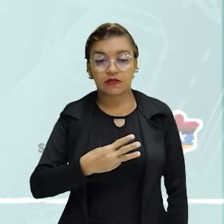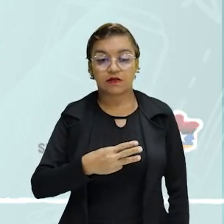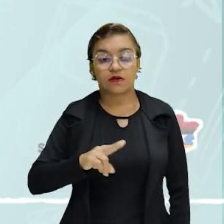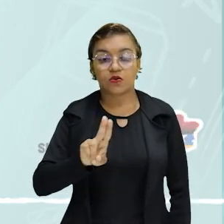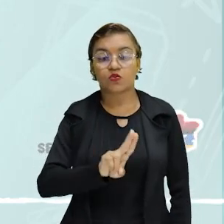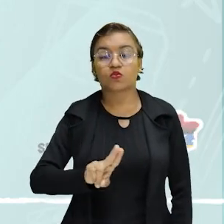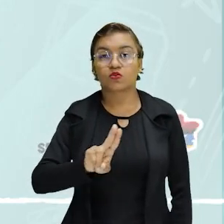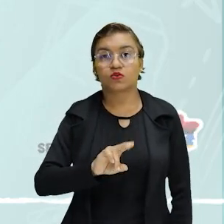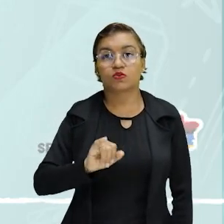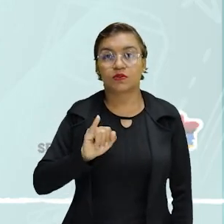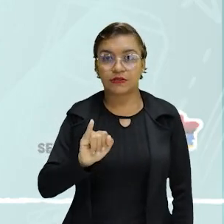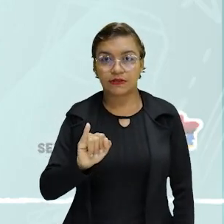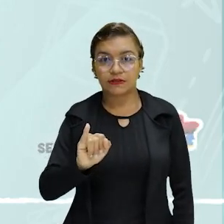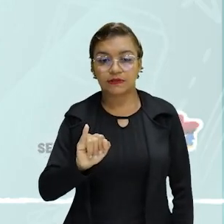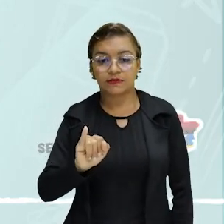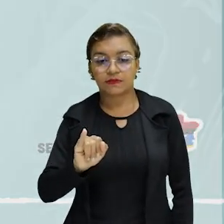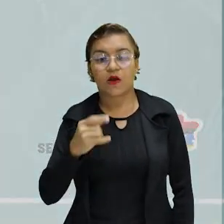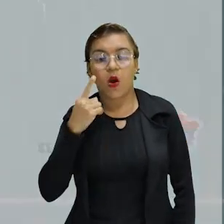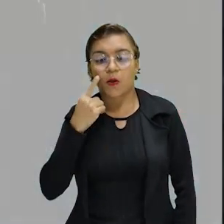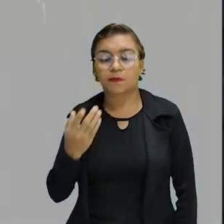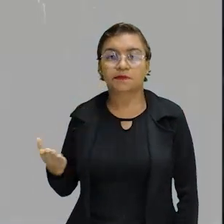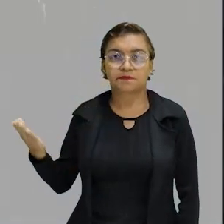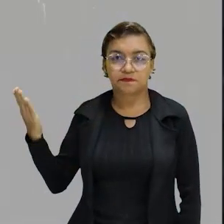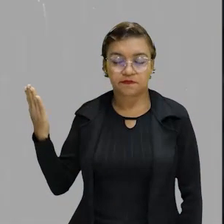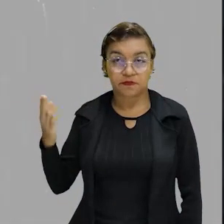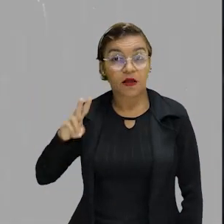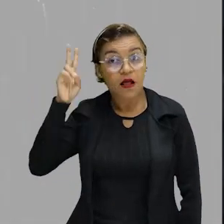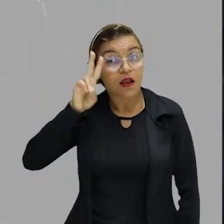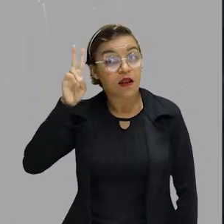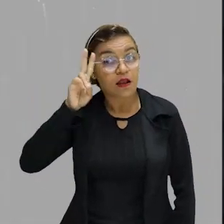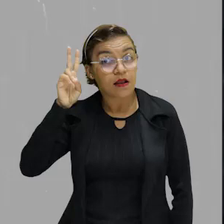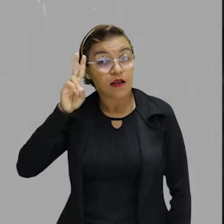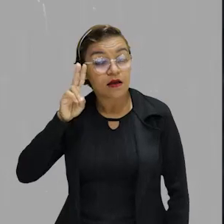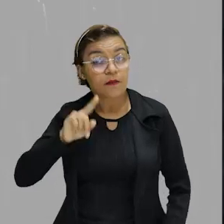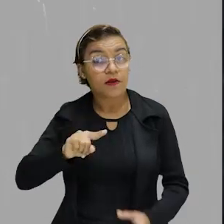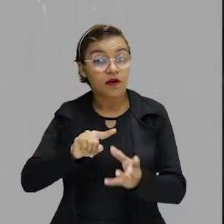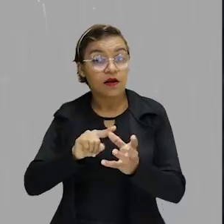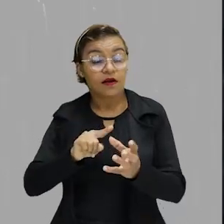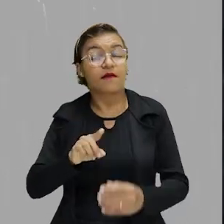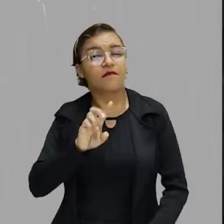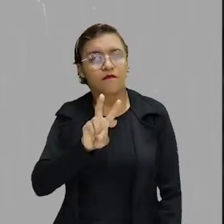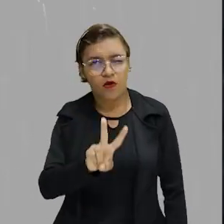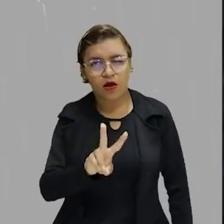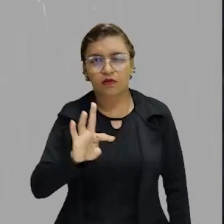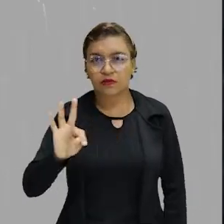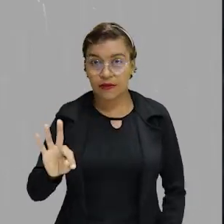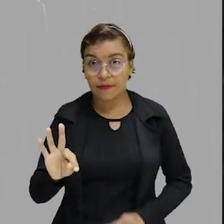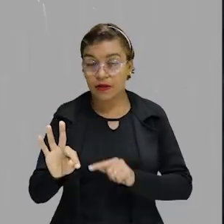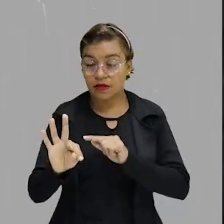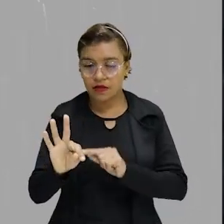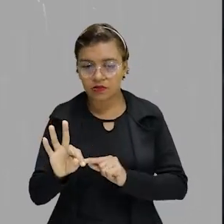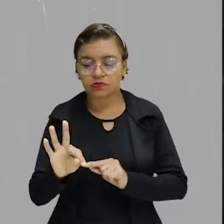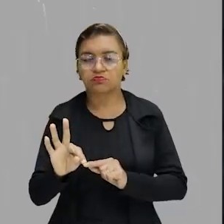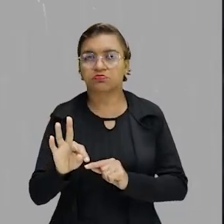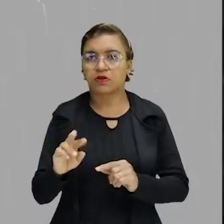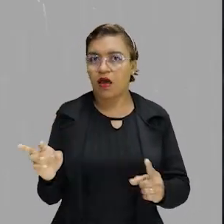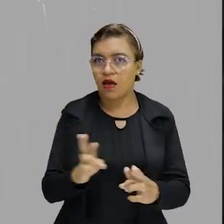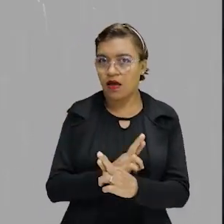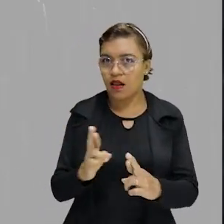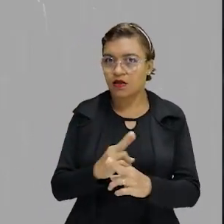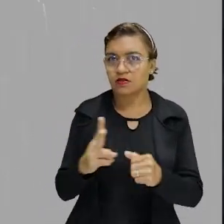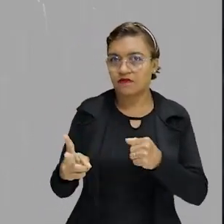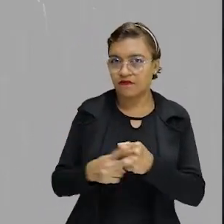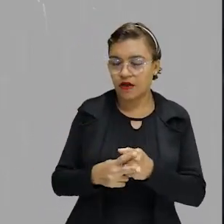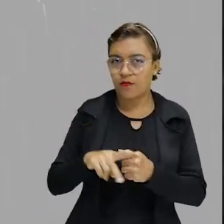sair, servir, subir. Então, vocês lembram que a vogal temática, quando ela é relacionada a verbo, eu vou chamar ela